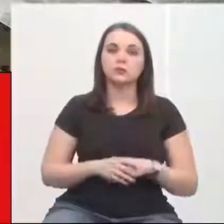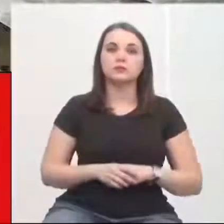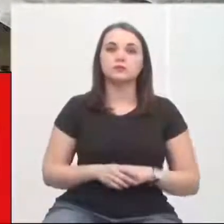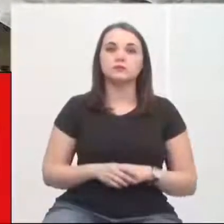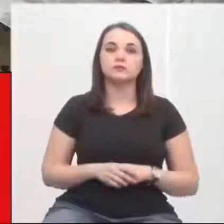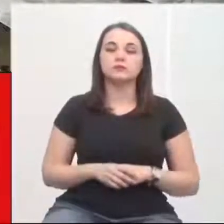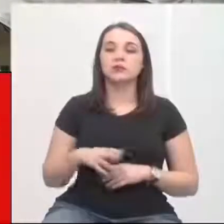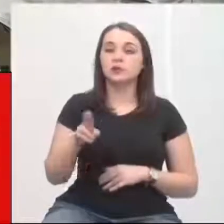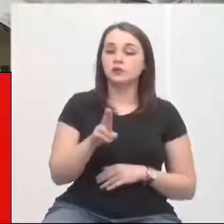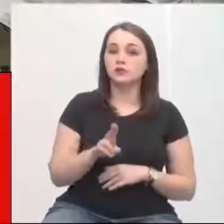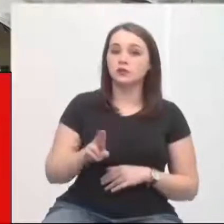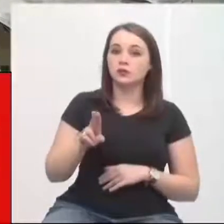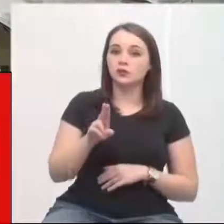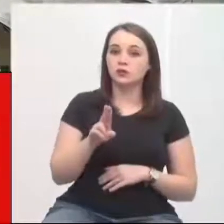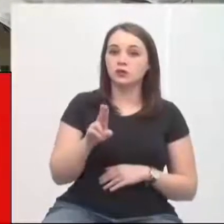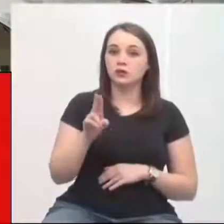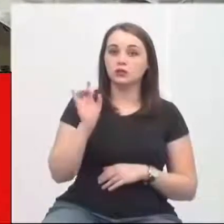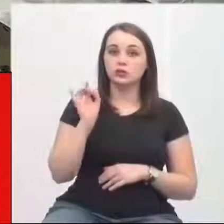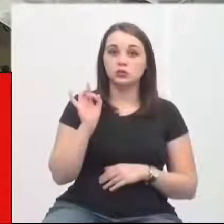Realizada